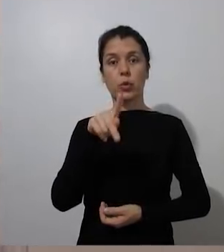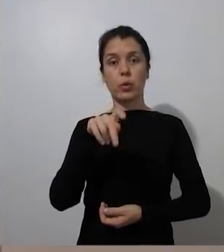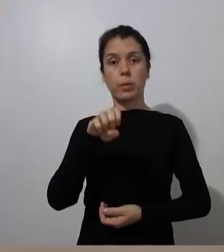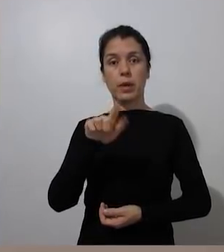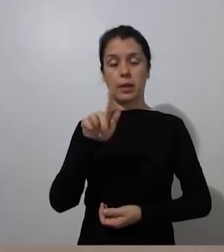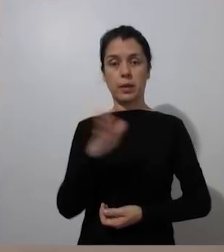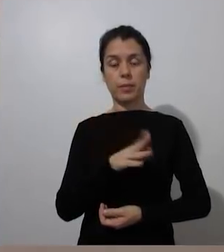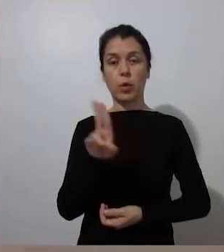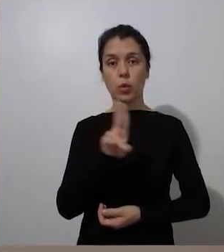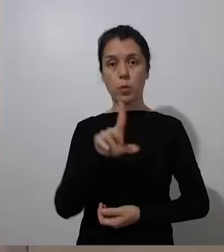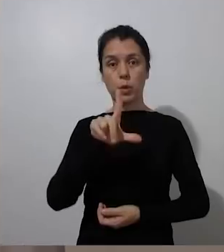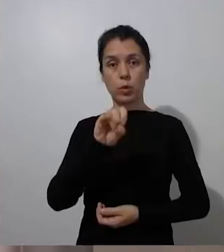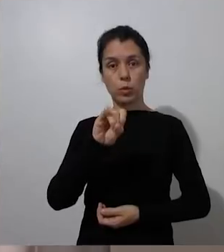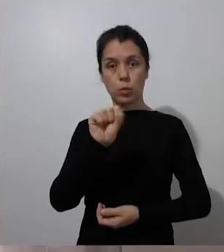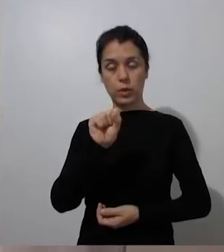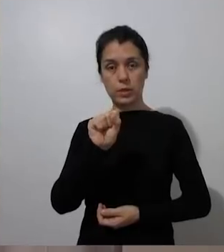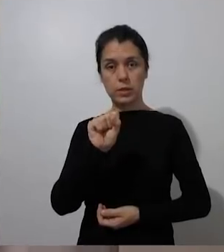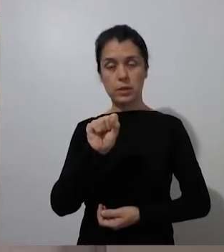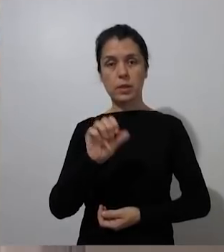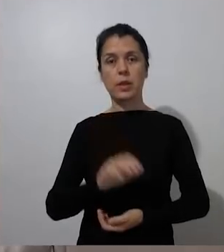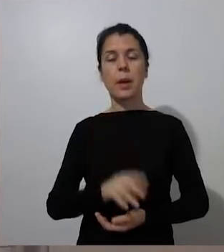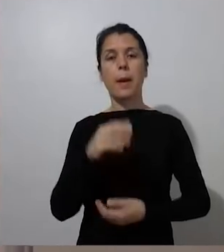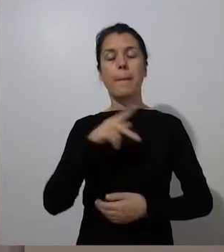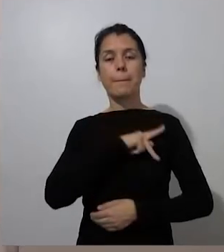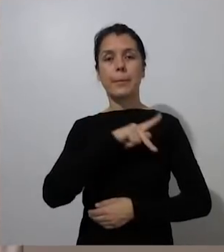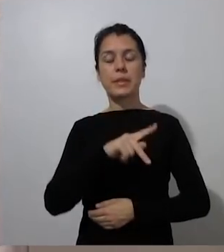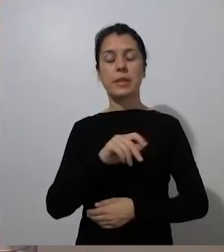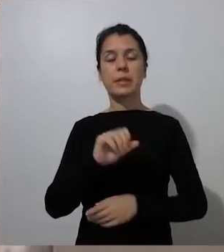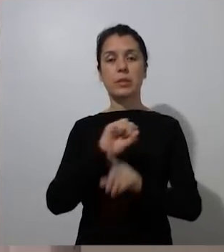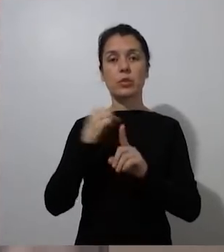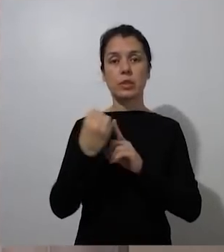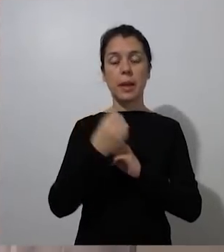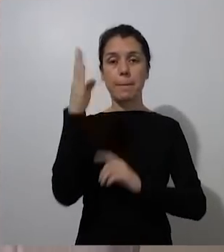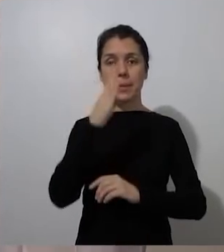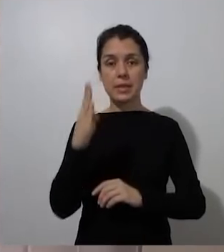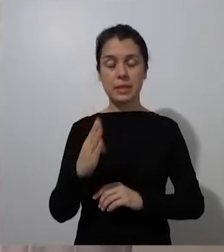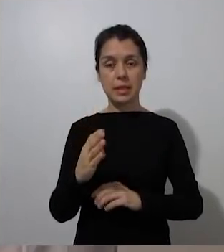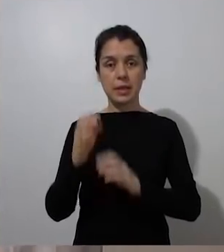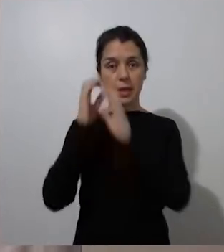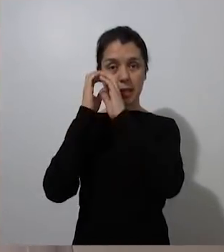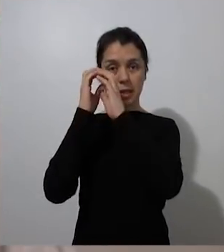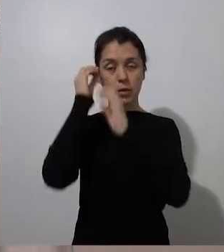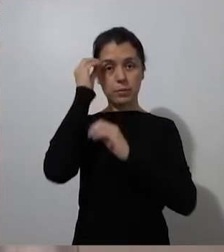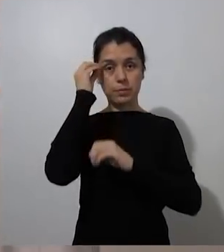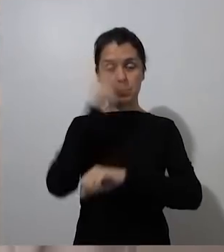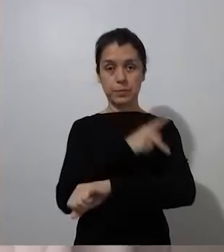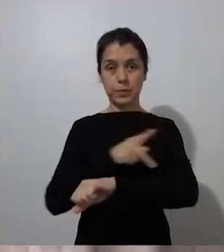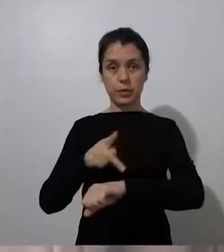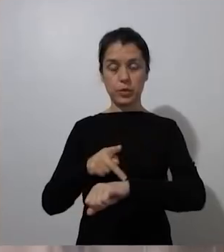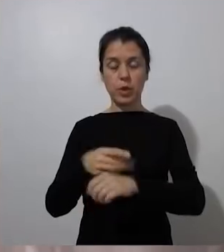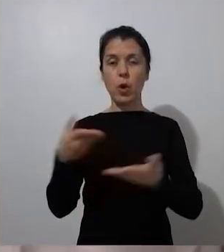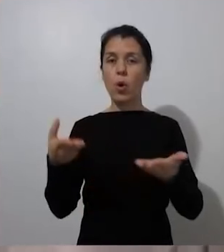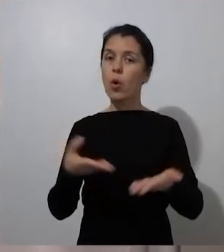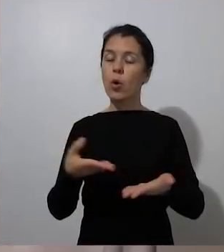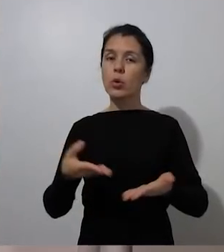Sensupec. O meu nome é Luiz Antônio Corrêa, eu sou o presidente da Sociedade Brasileira de Neuropsicopedagogia e venho conversar